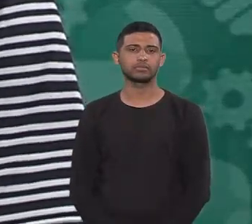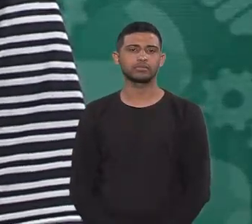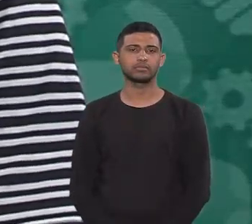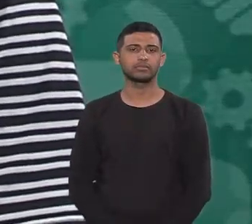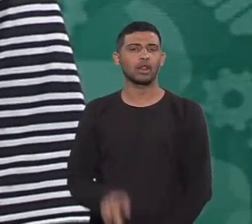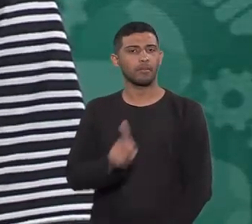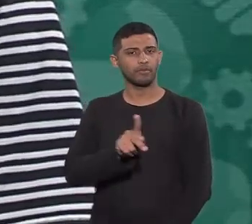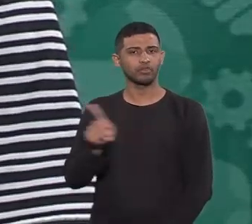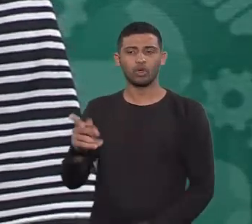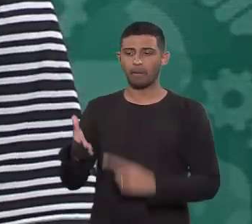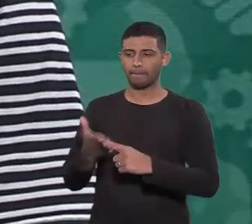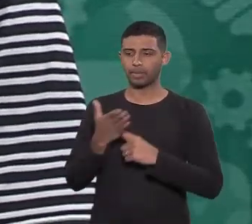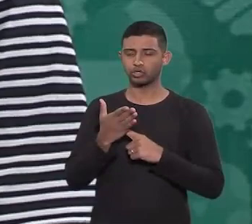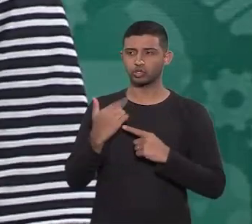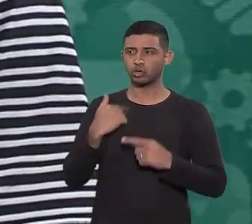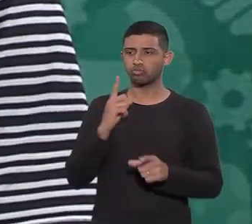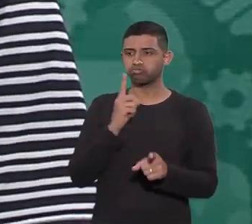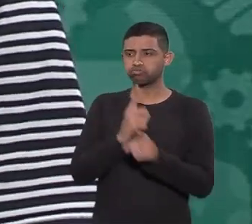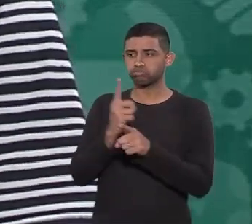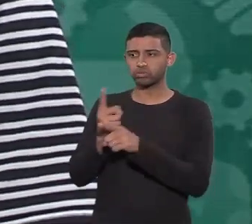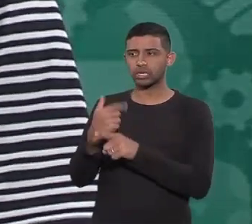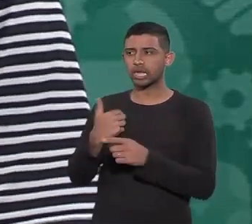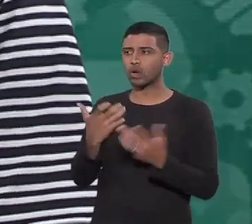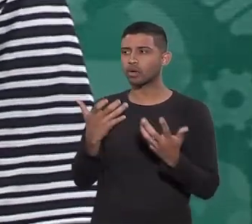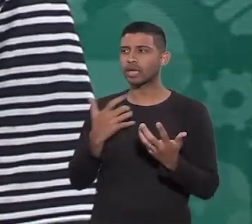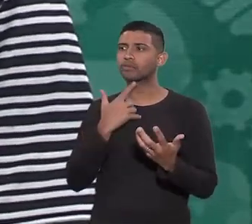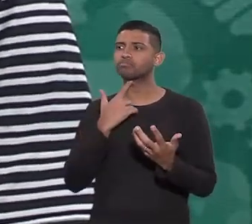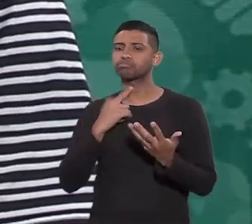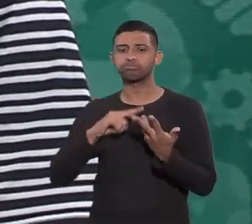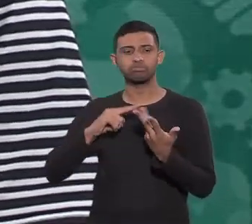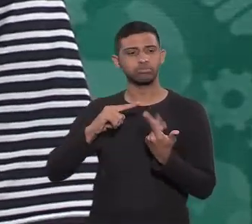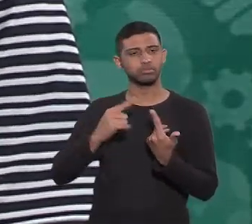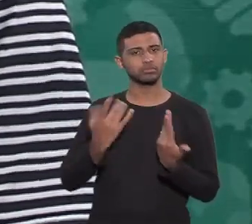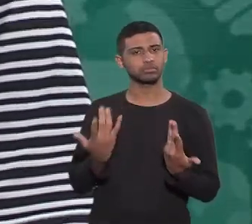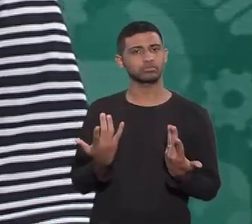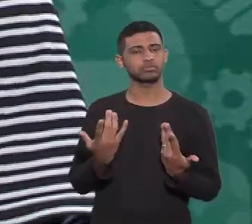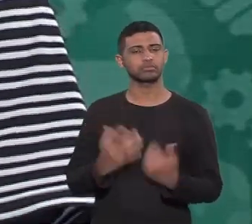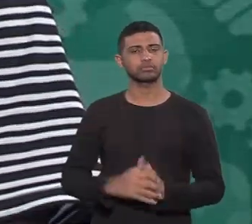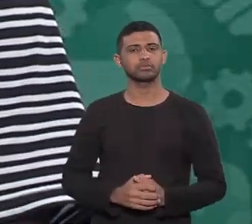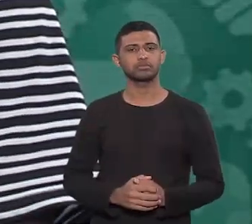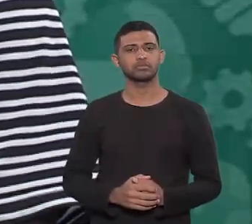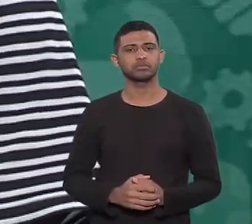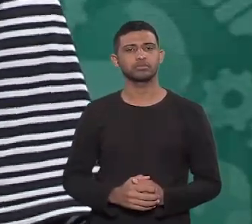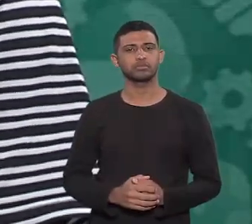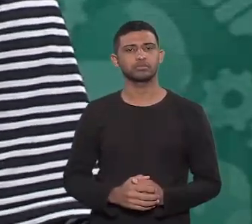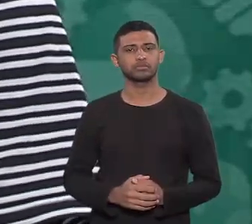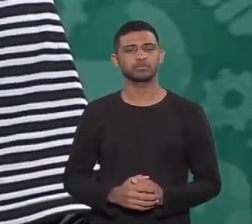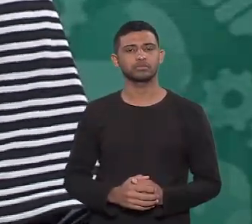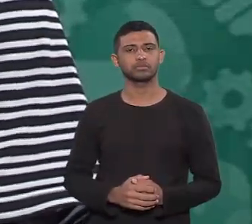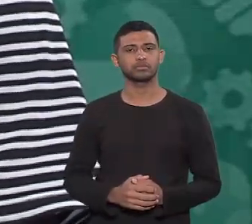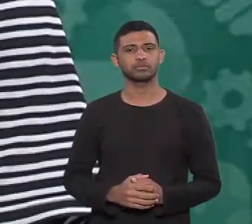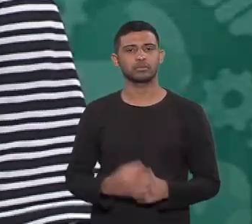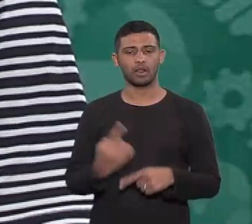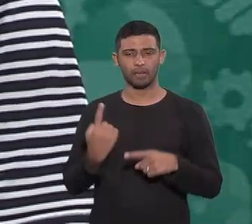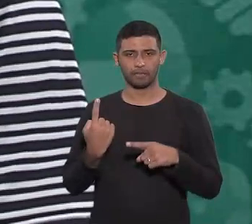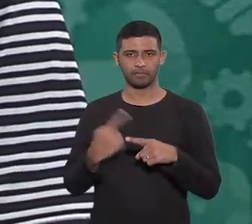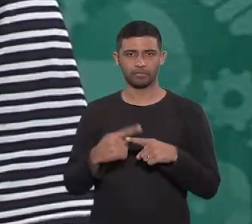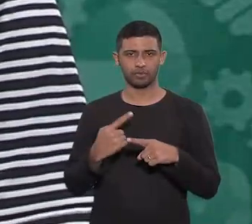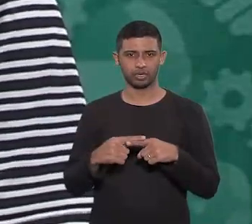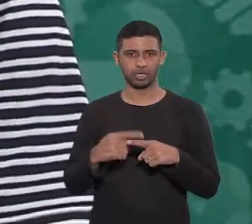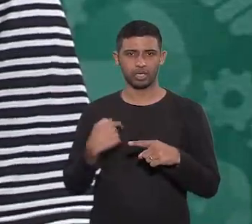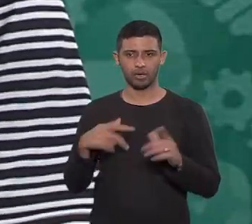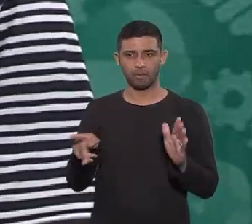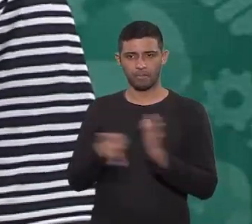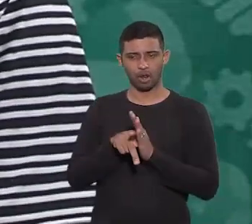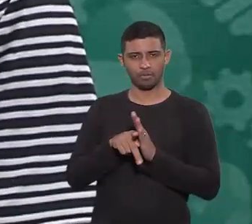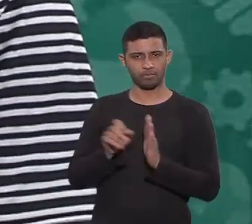me fizeram identificar o que eu realmente queria com aquilo, sabe? Porque mesmo que eu tivesse vindo que